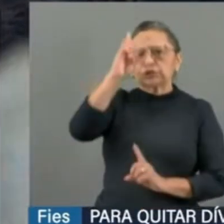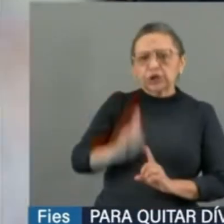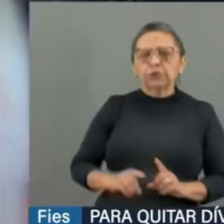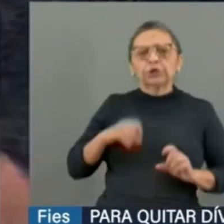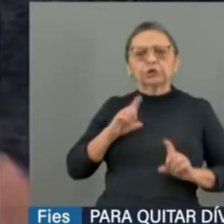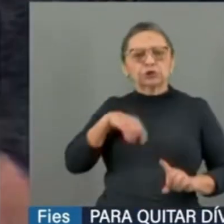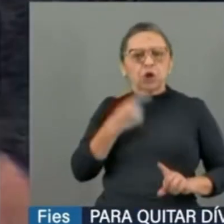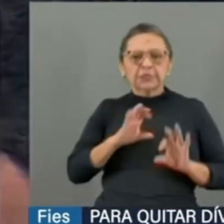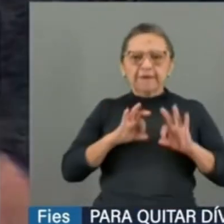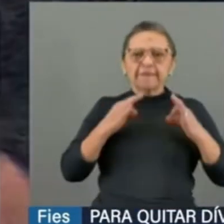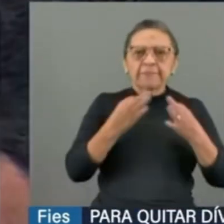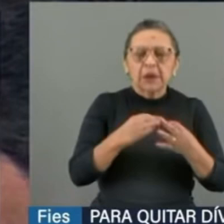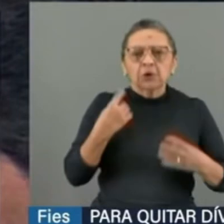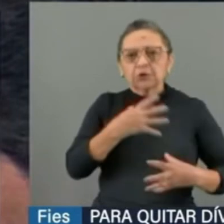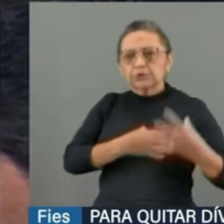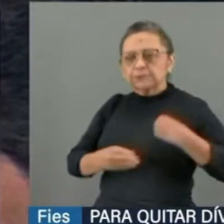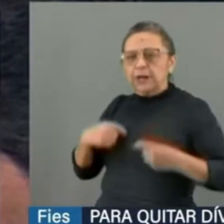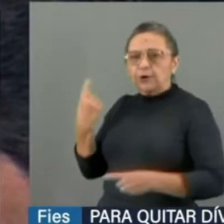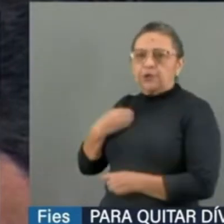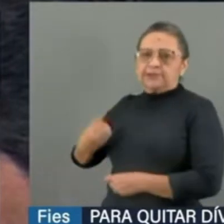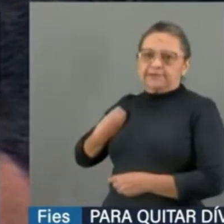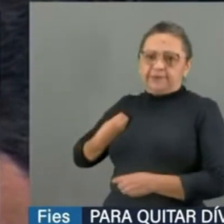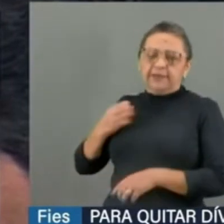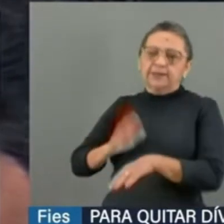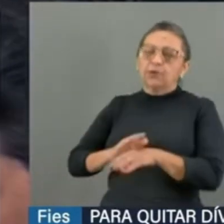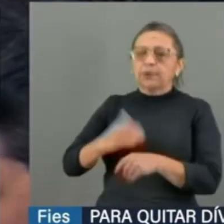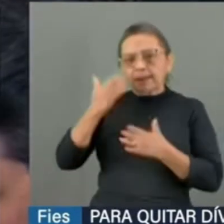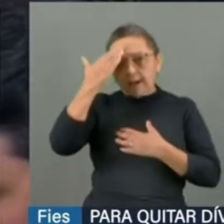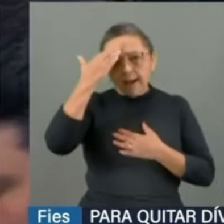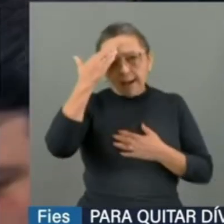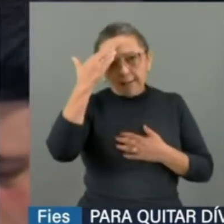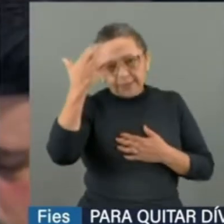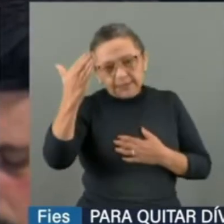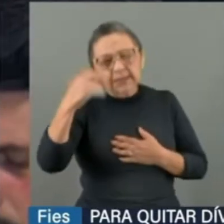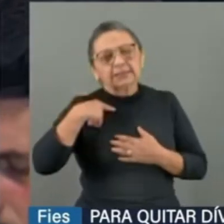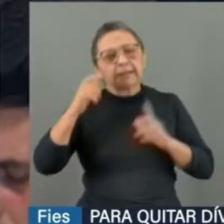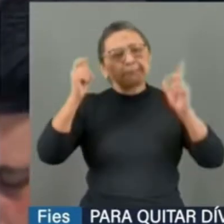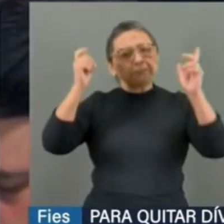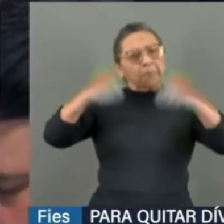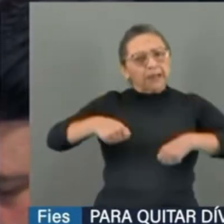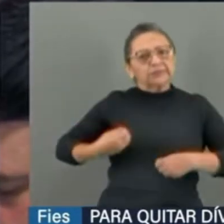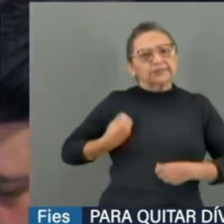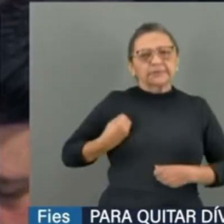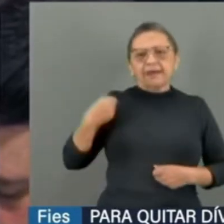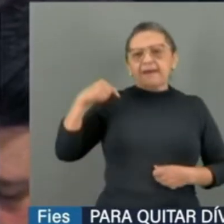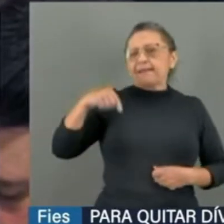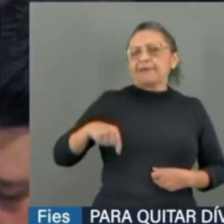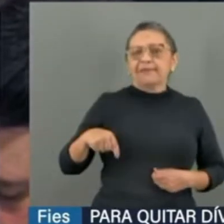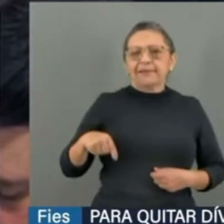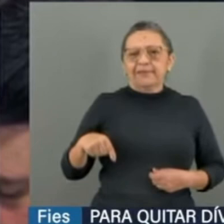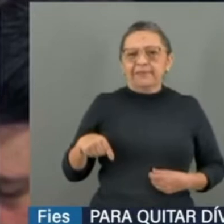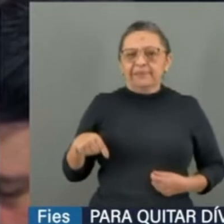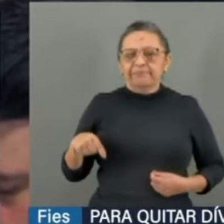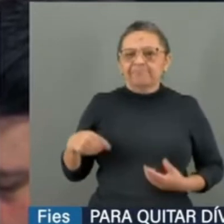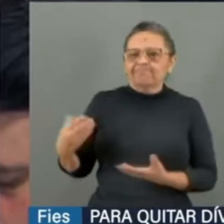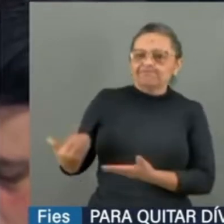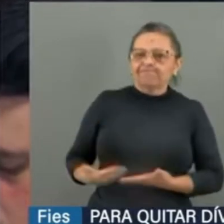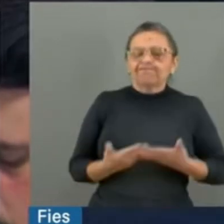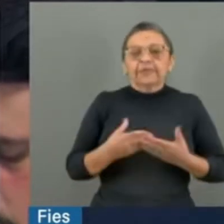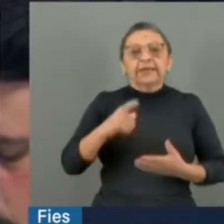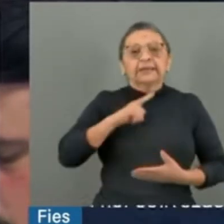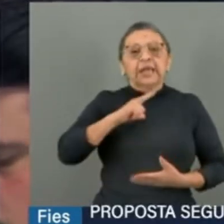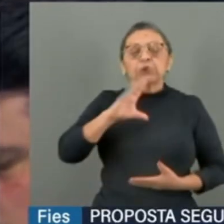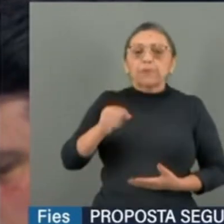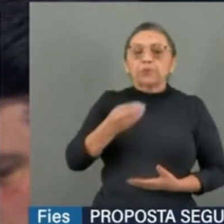nossos filhos, à nossa vida. Então, eu quero agradecer essa possibilidade de estar aqui tendo